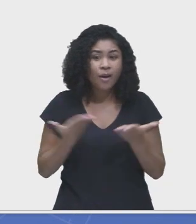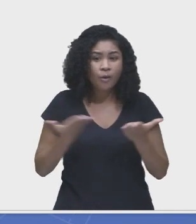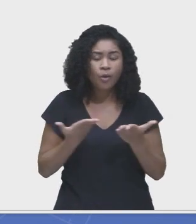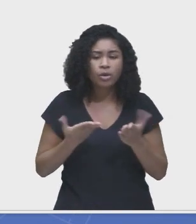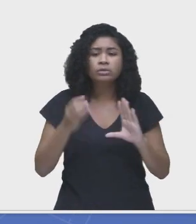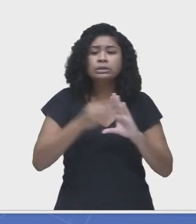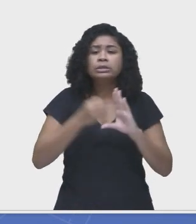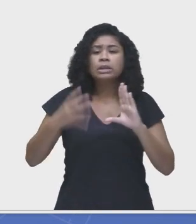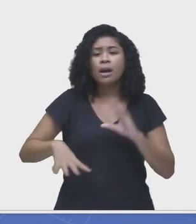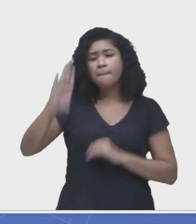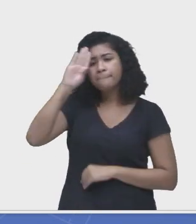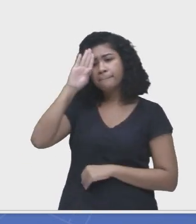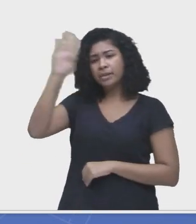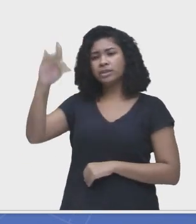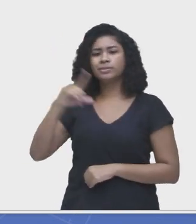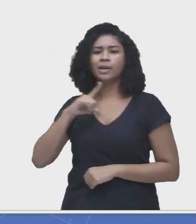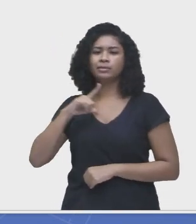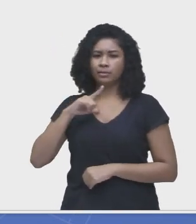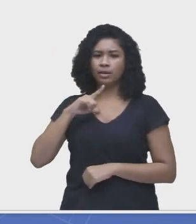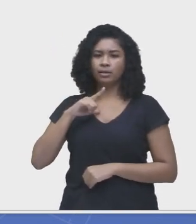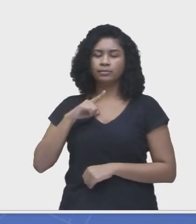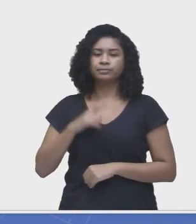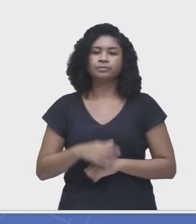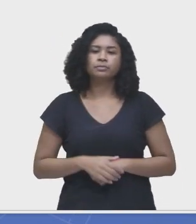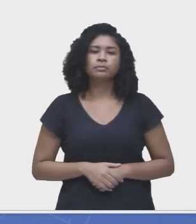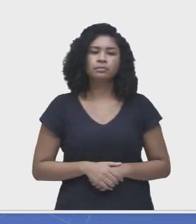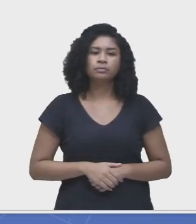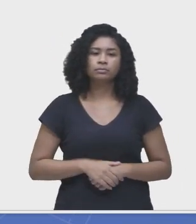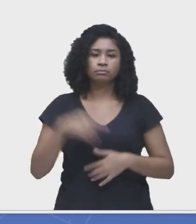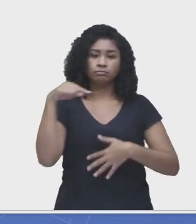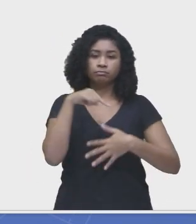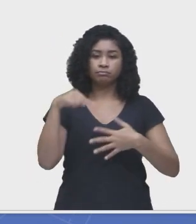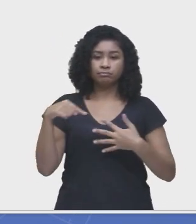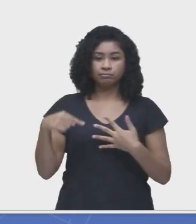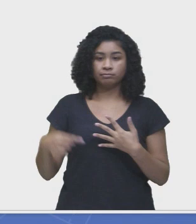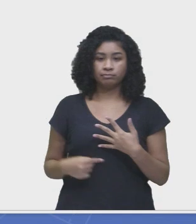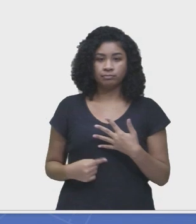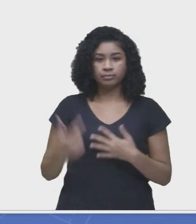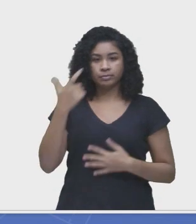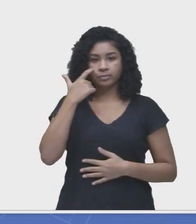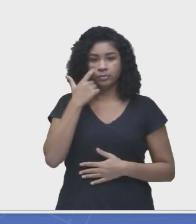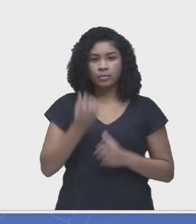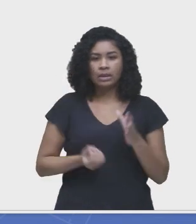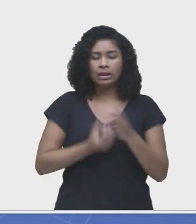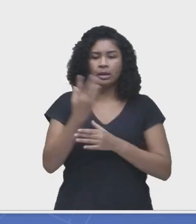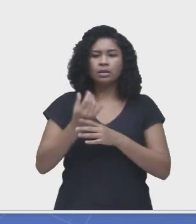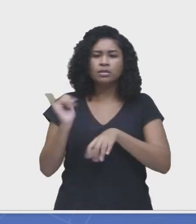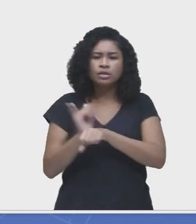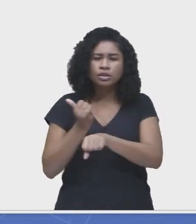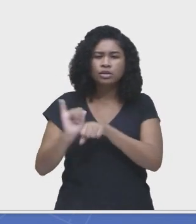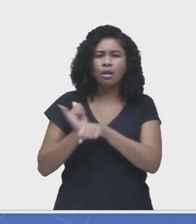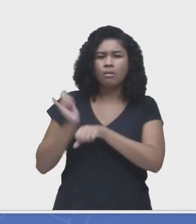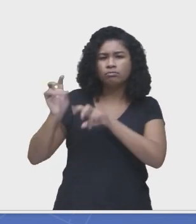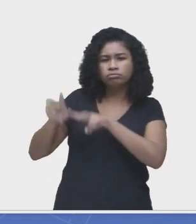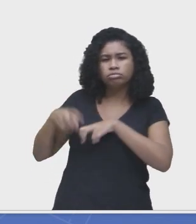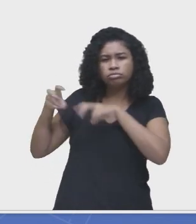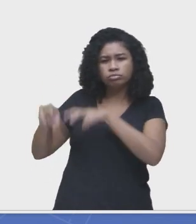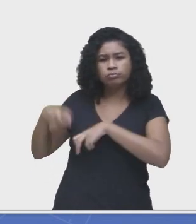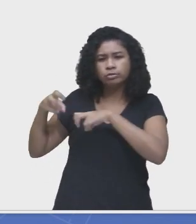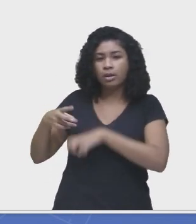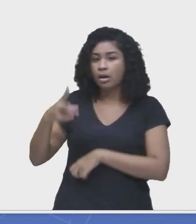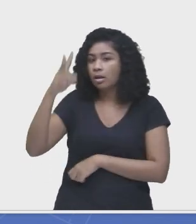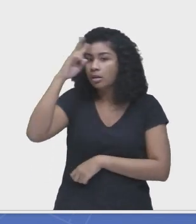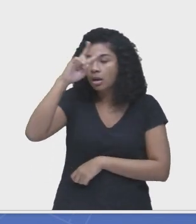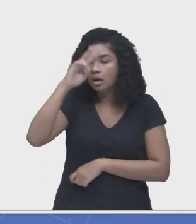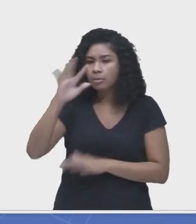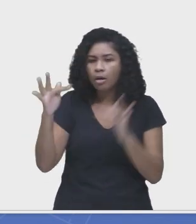legado foi esse? Cinco alternativas, vamos lá? Introdução de técnicas agrícolas. Atenção, fenícios eram